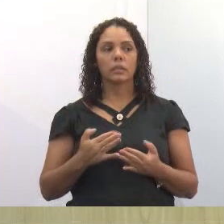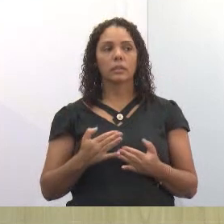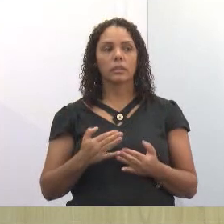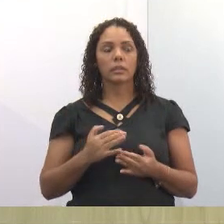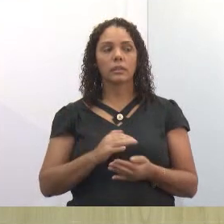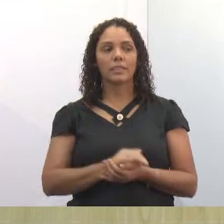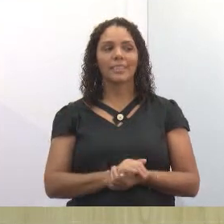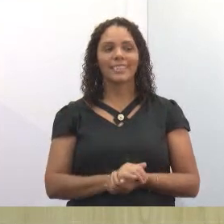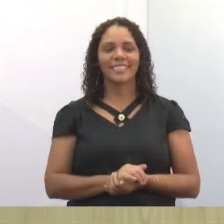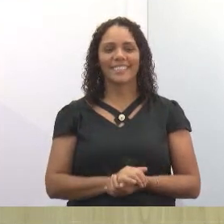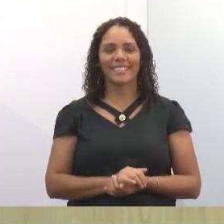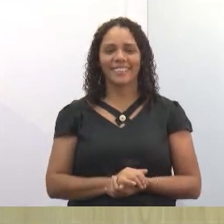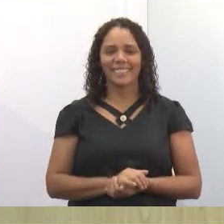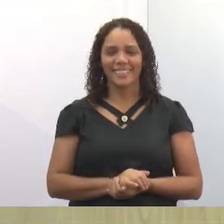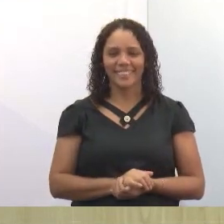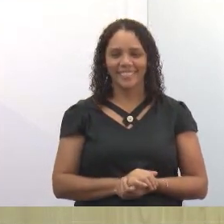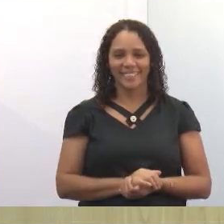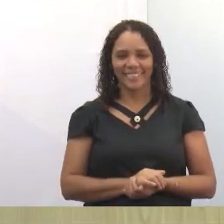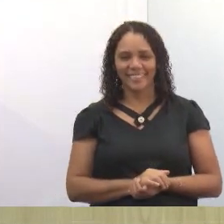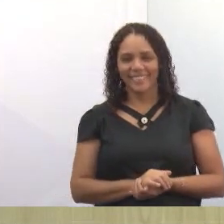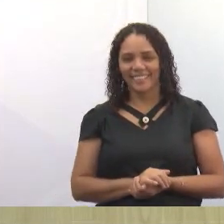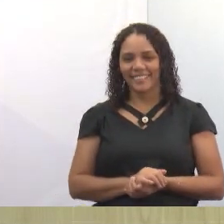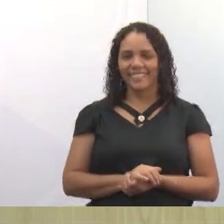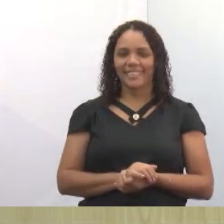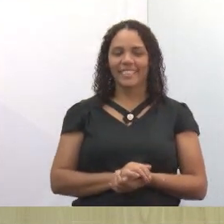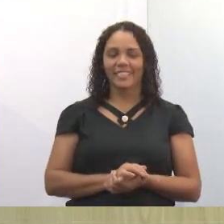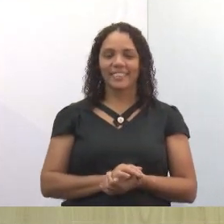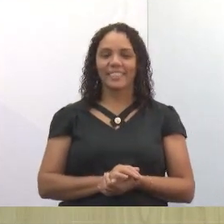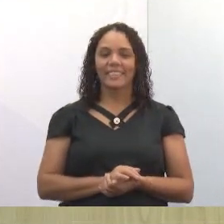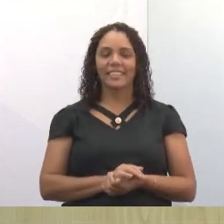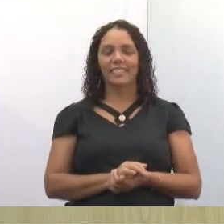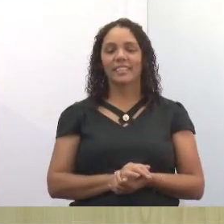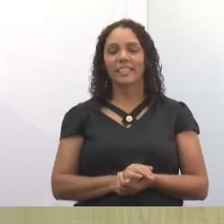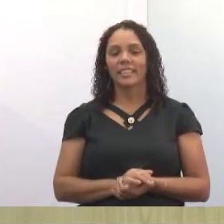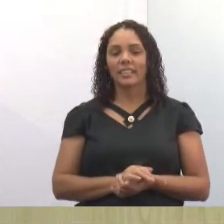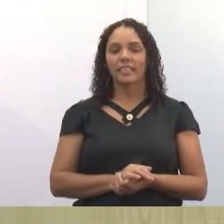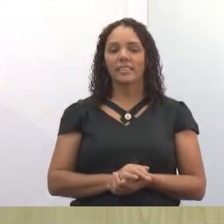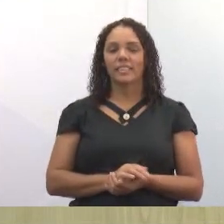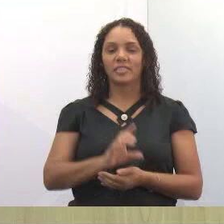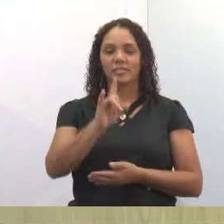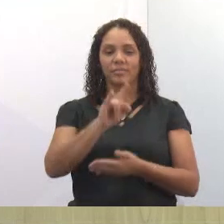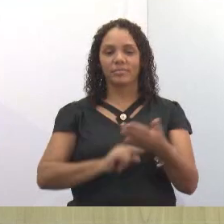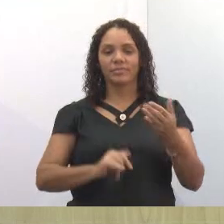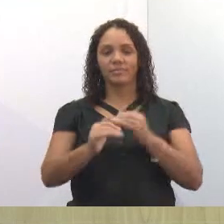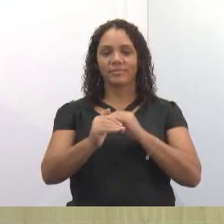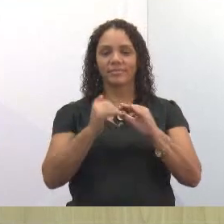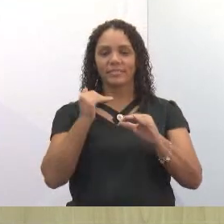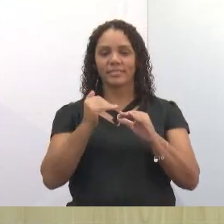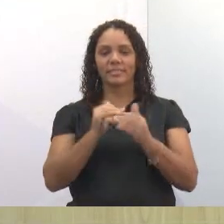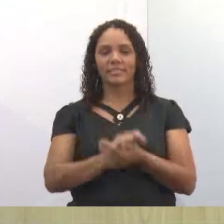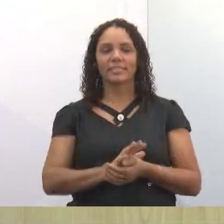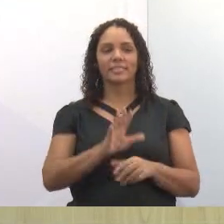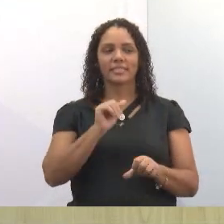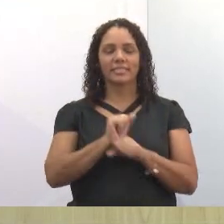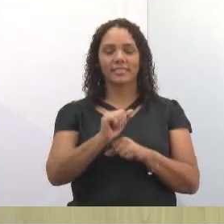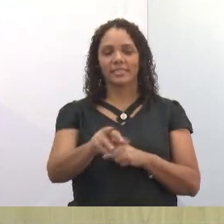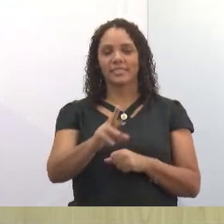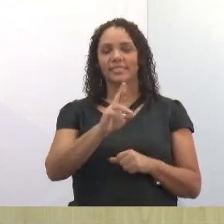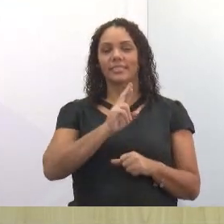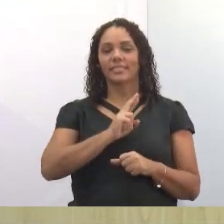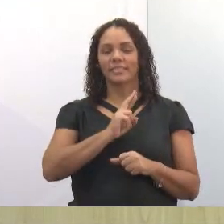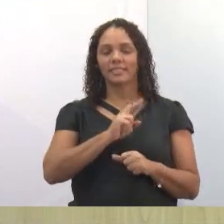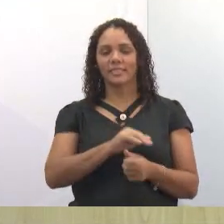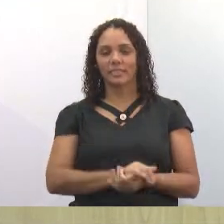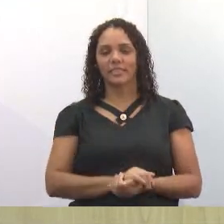e suas respectivas destinações. Anexar documentos. Ao aguardo